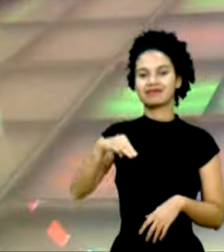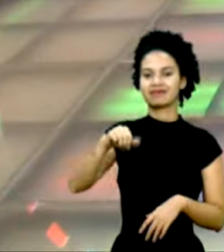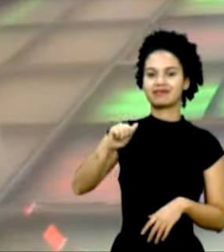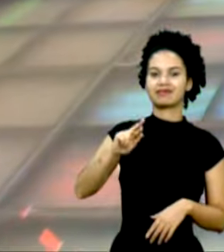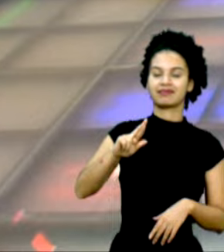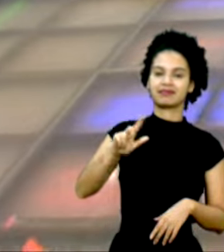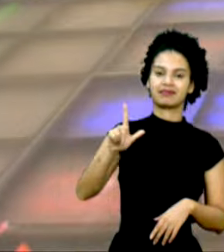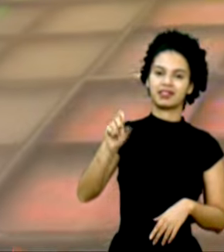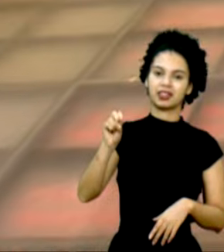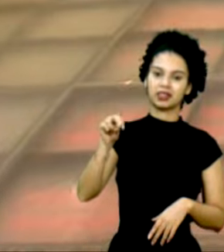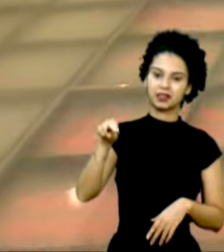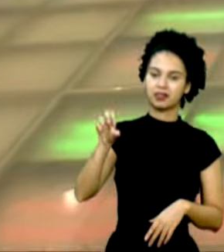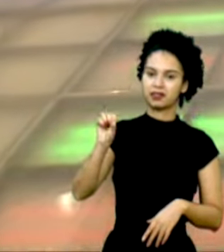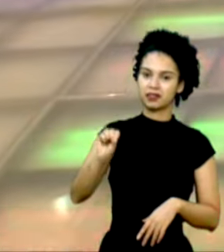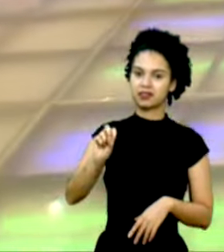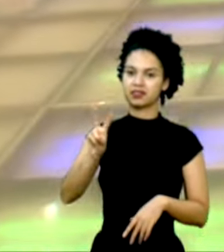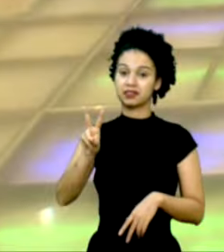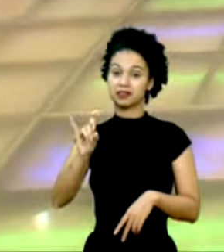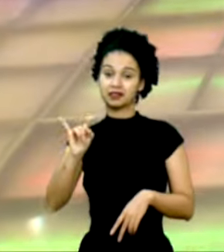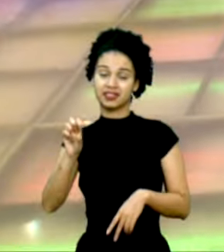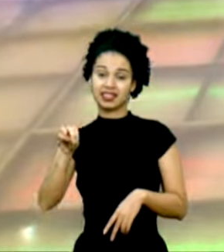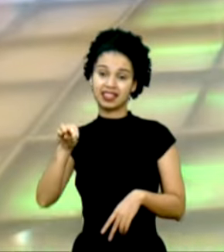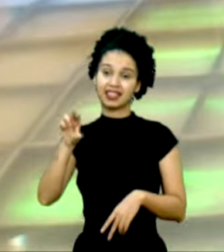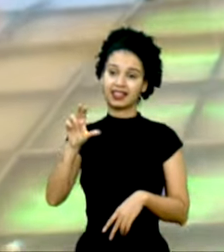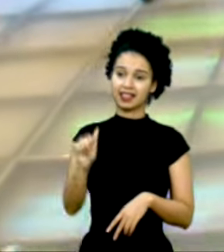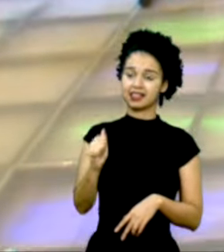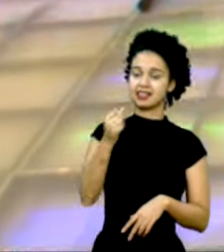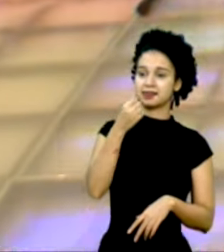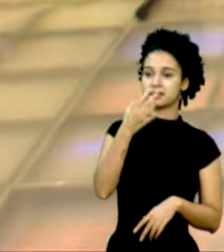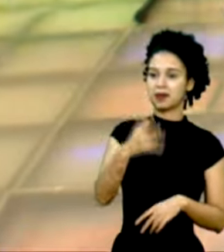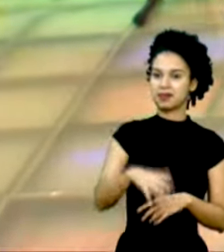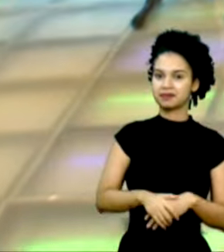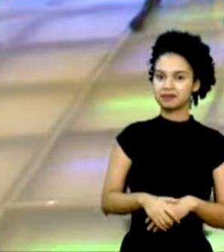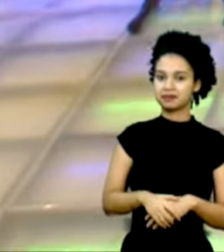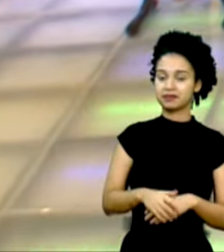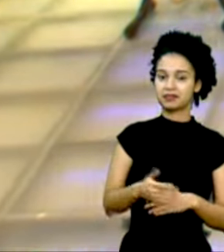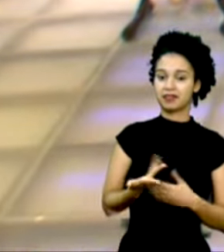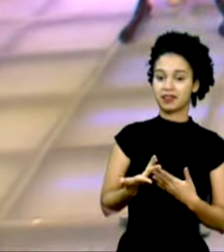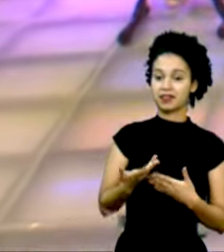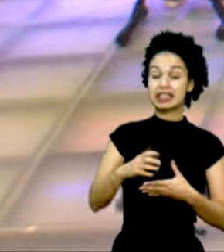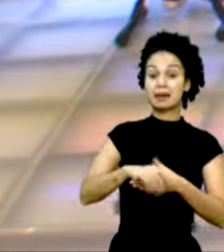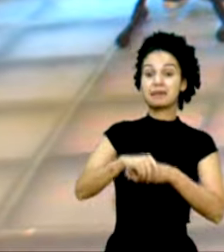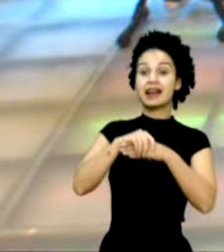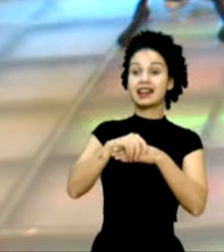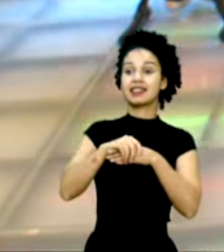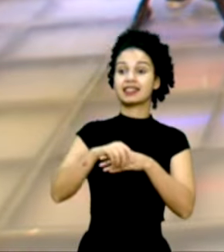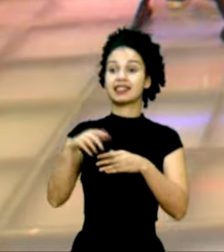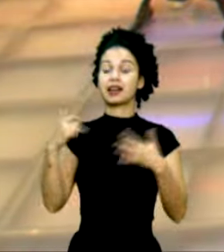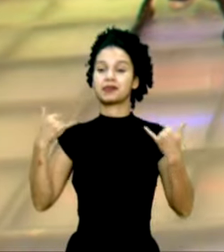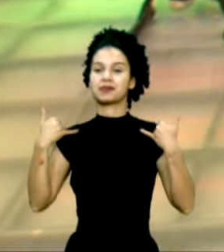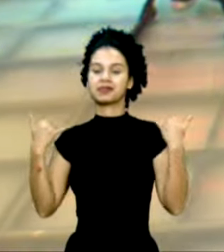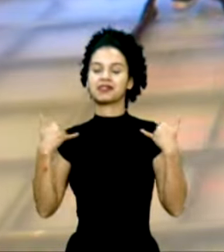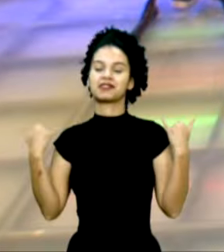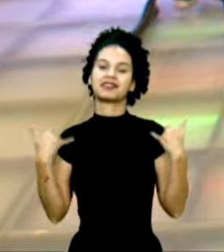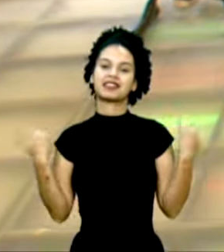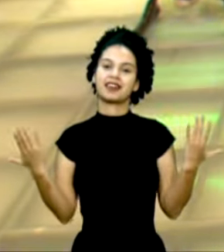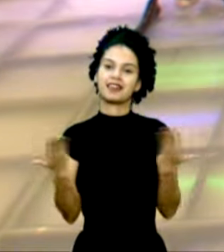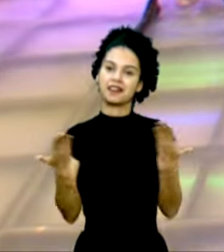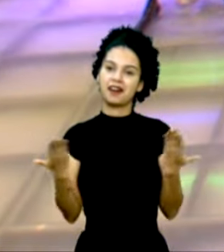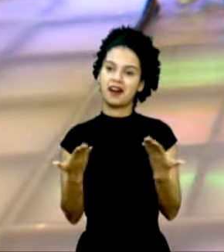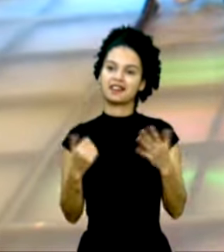Que vozeirão, gente, que energia maravilhosa. Deixa eu te apresentar o aniversariante de hoje, que veio aqui, olha, ele disse assim, eu quero